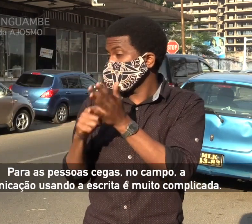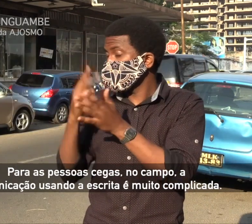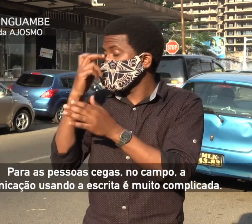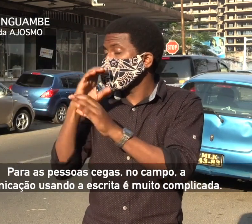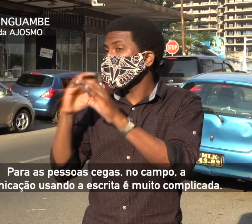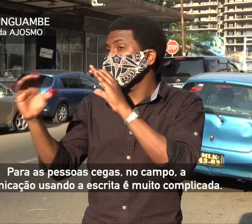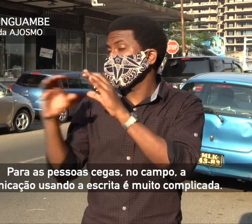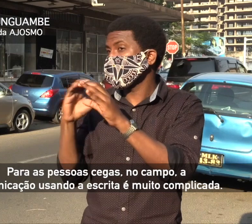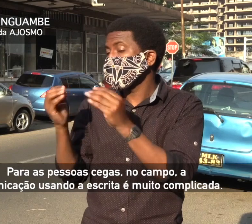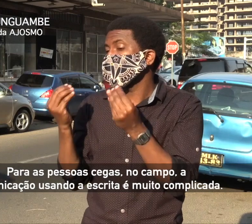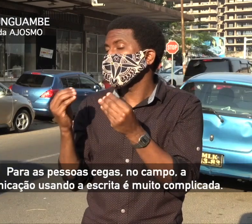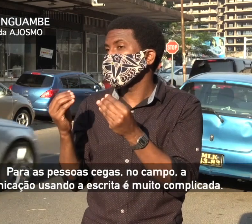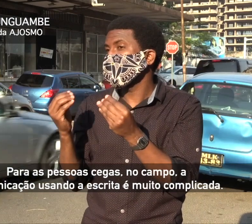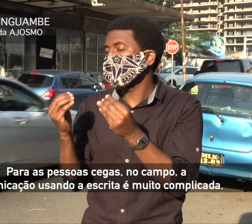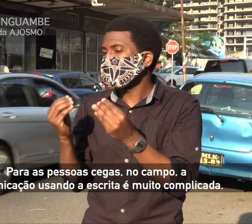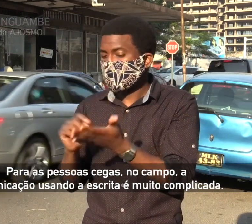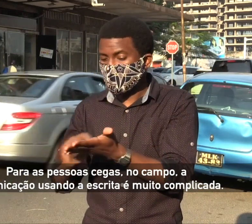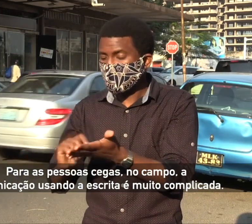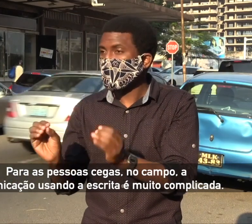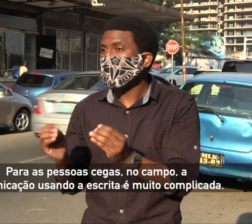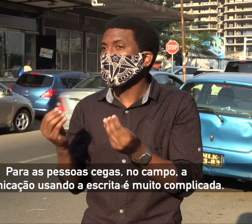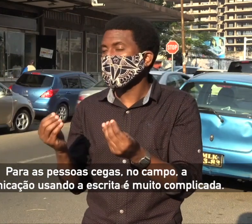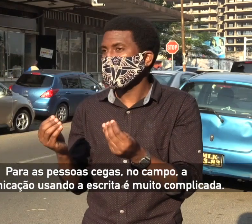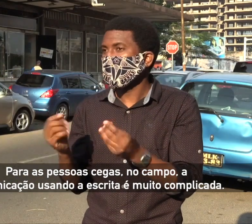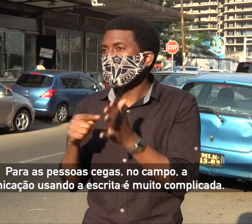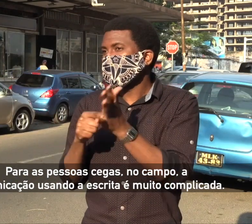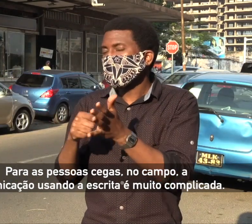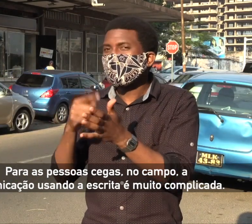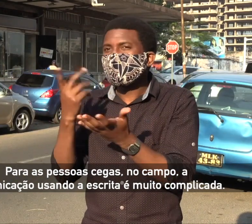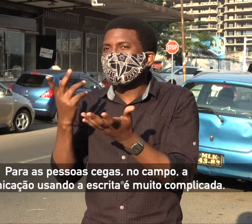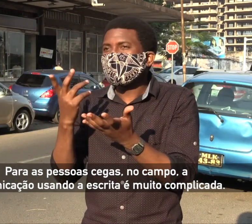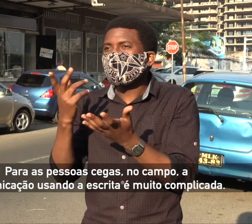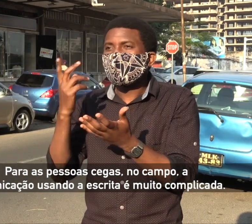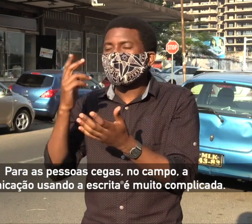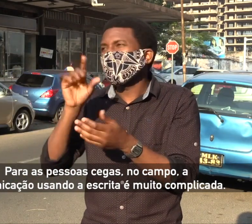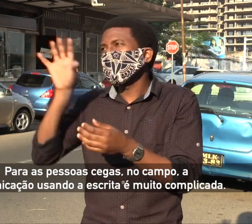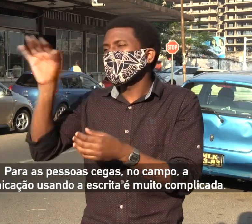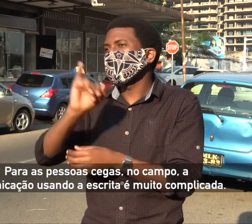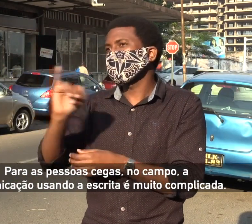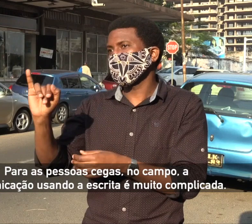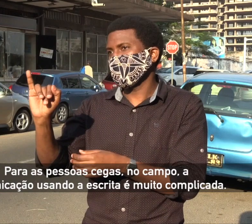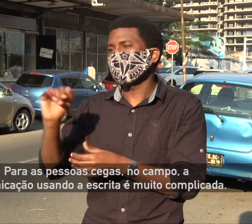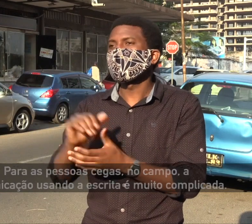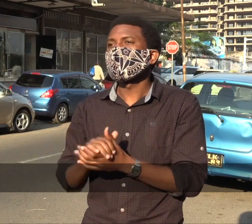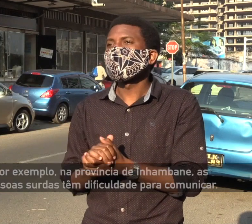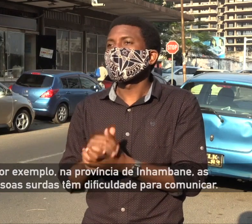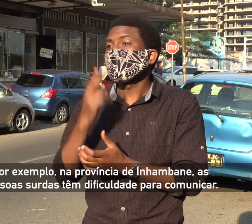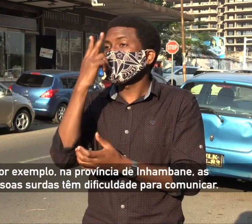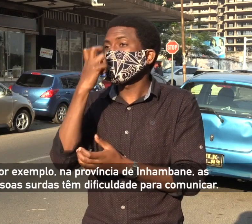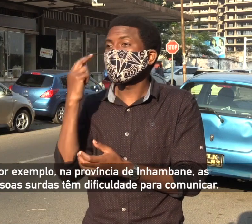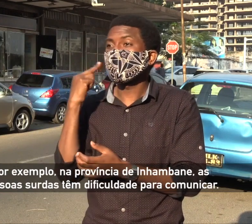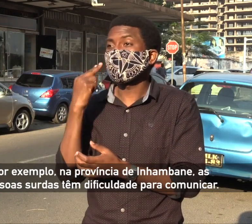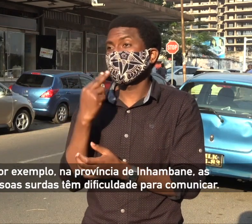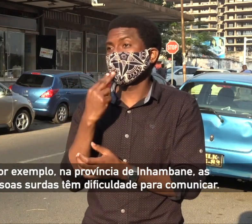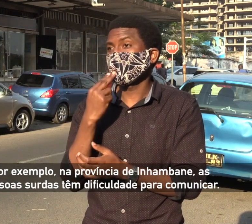nível do campo, as pessoas cegas, a questão de comunicação usando a escrita é algo complicado. Por exemplo,